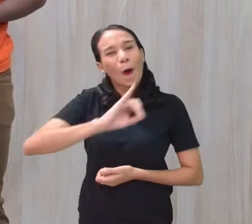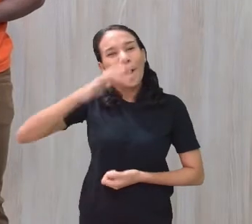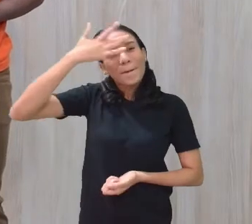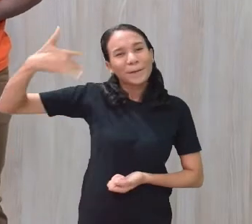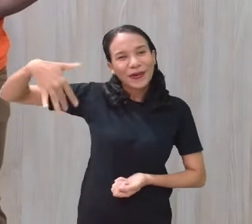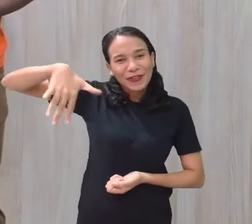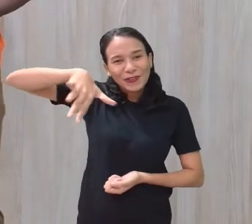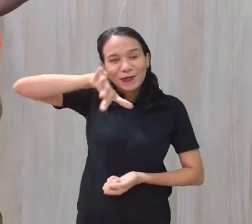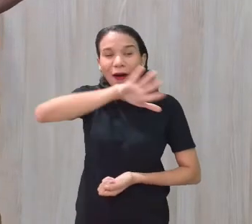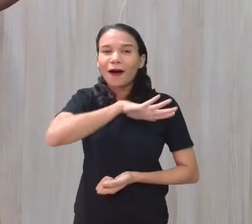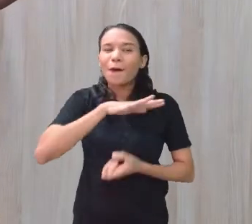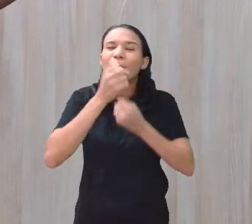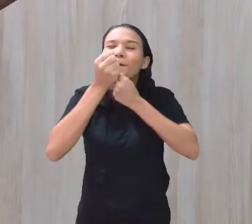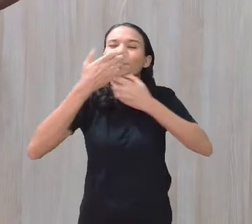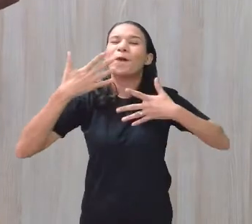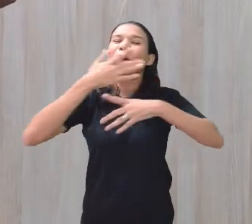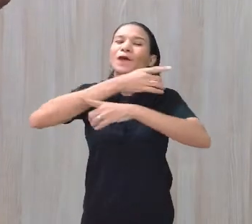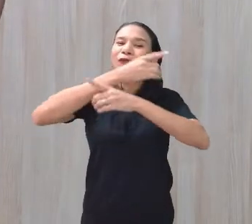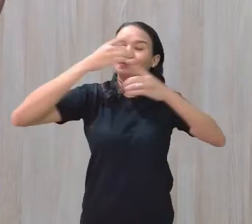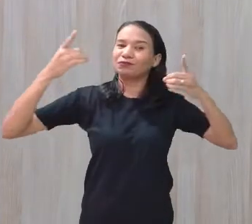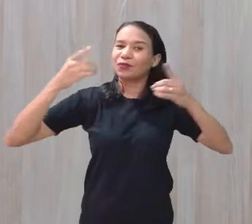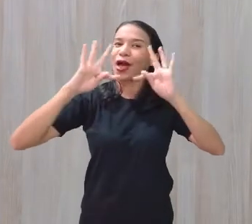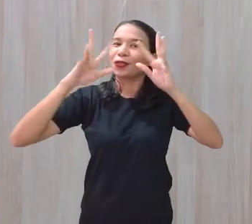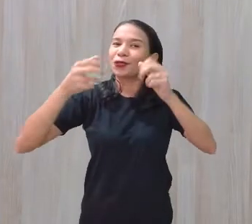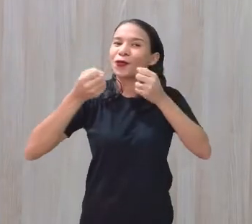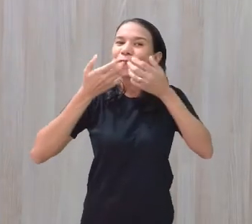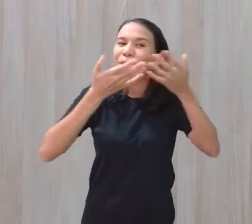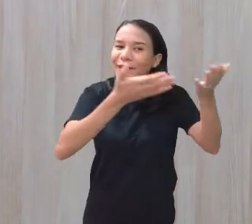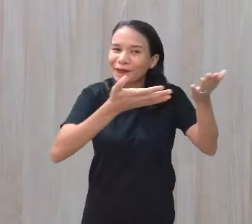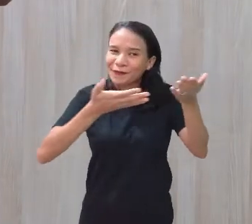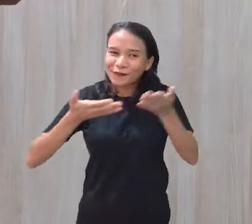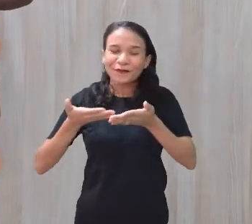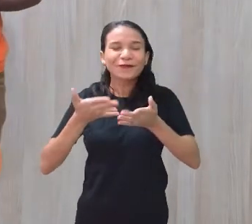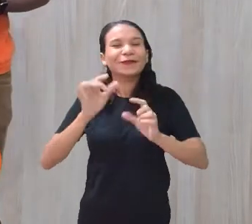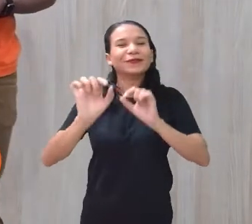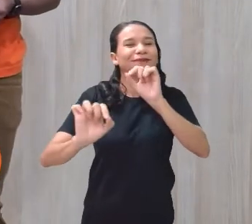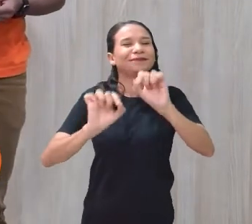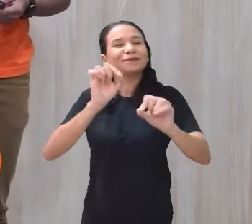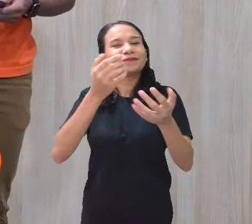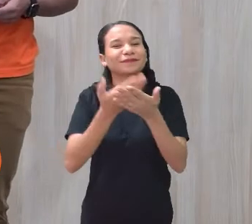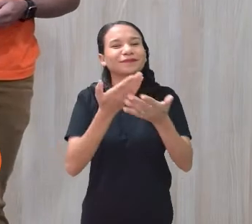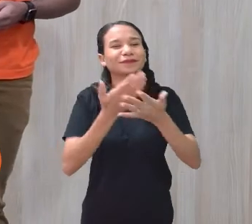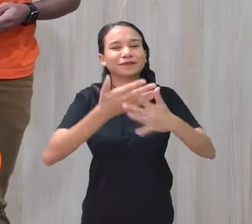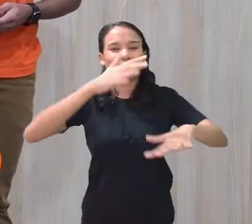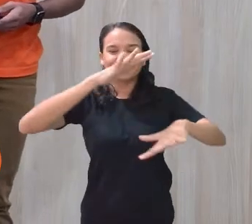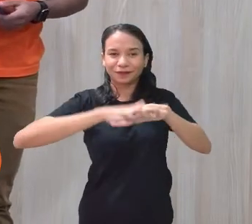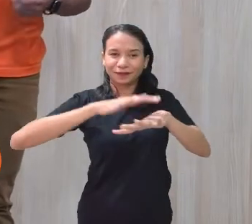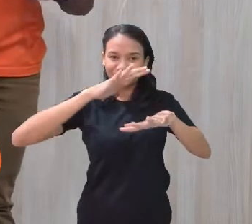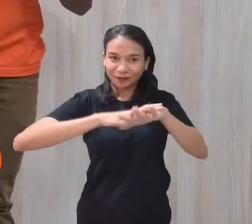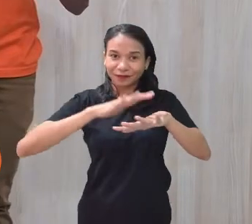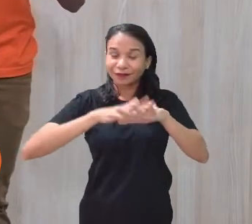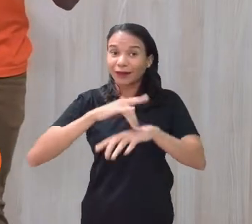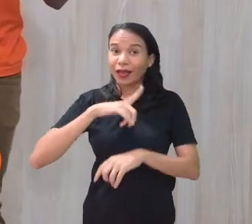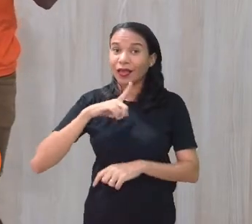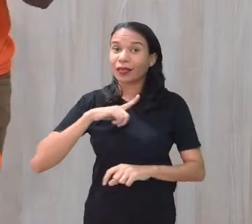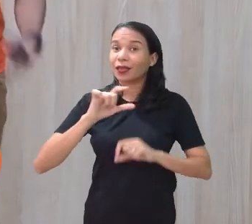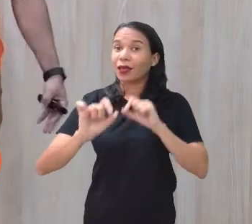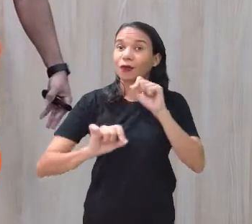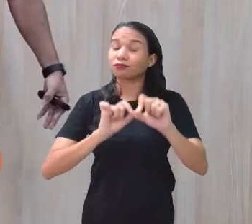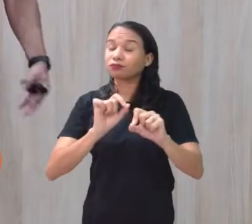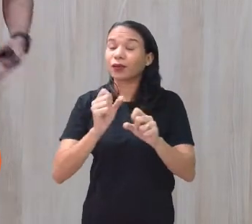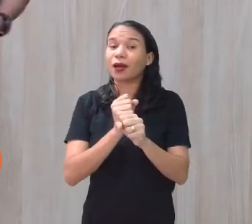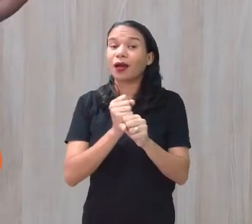Olá pessoal, muito bom dia, seja muito bem-vindo a mais uma aula de matemática para as turmas dos